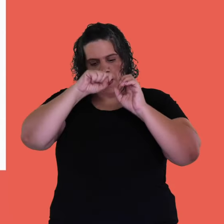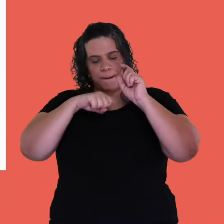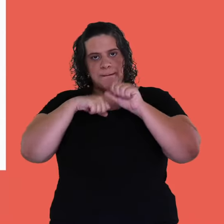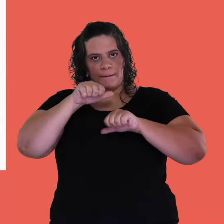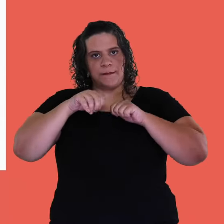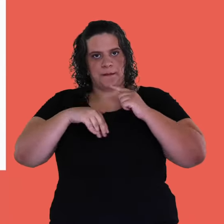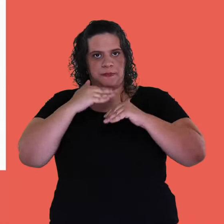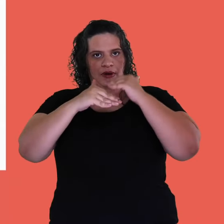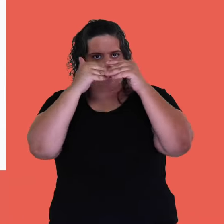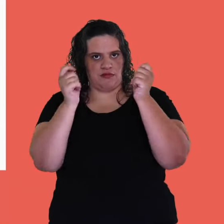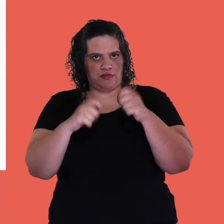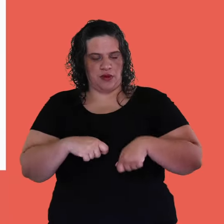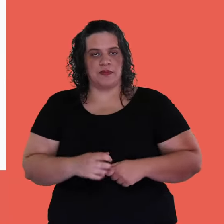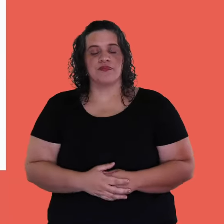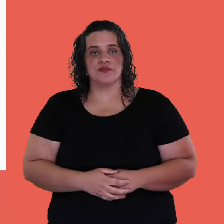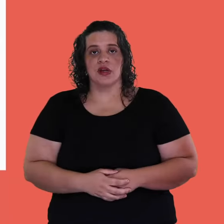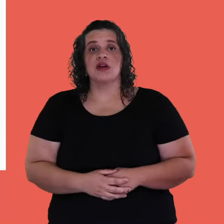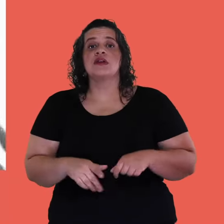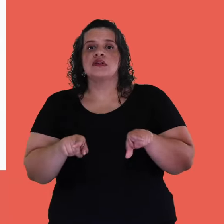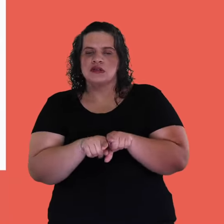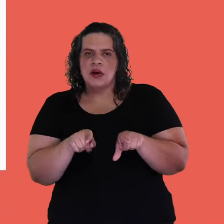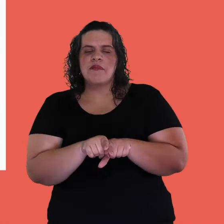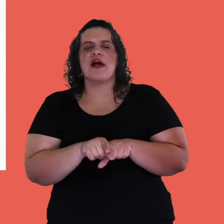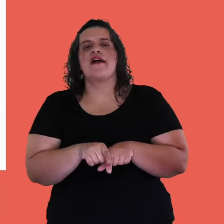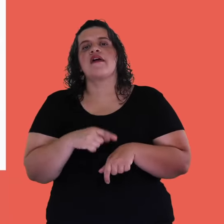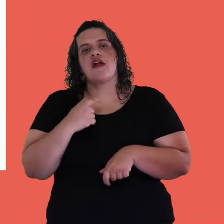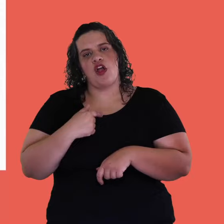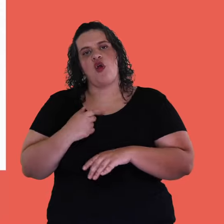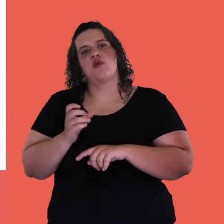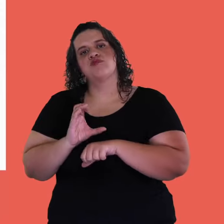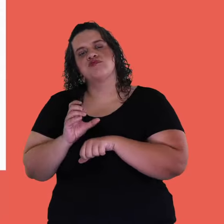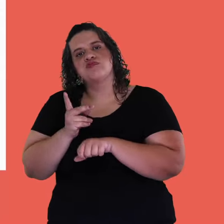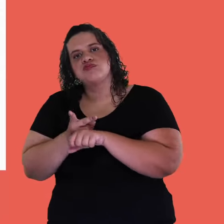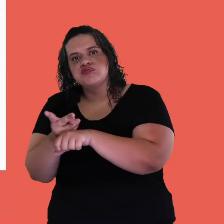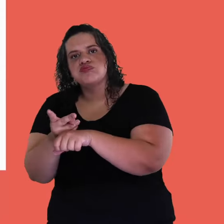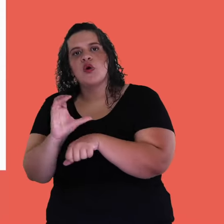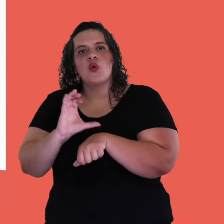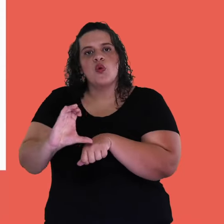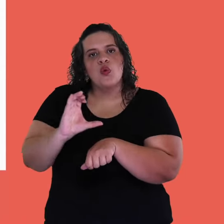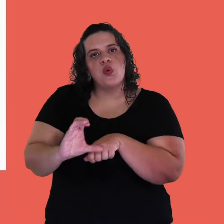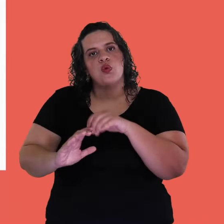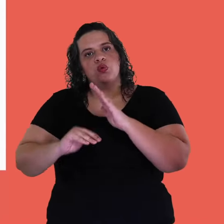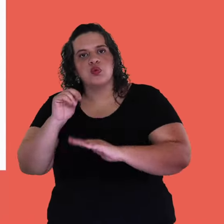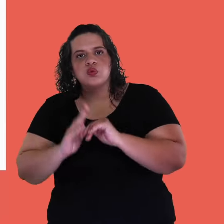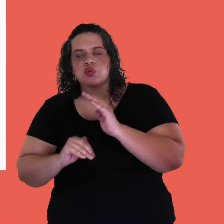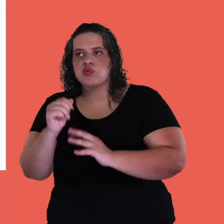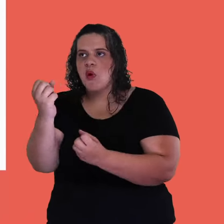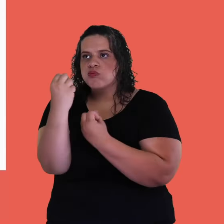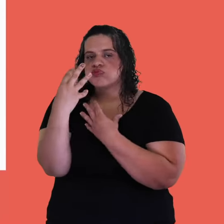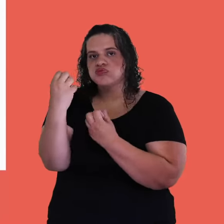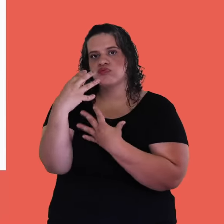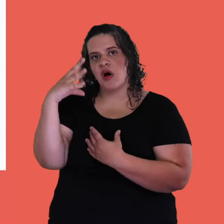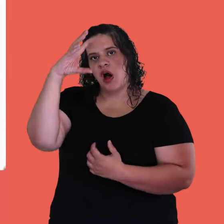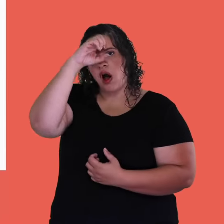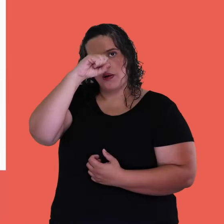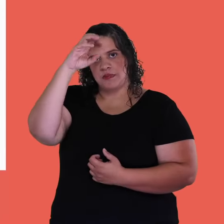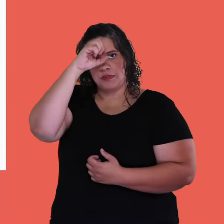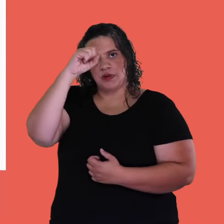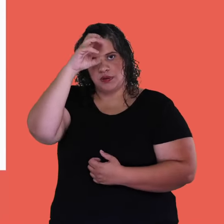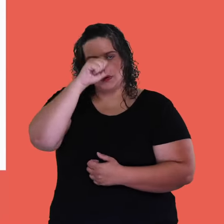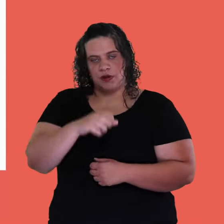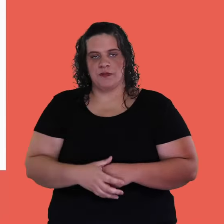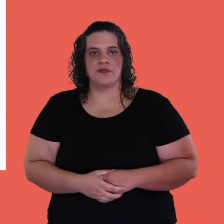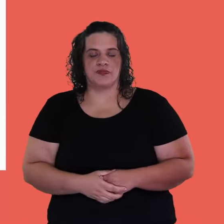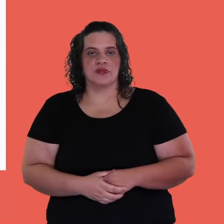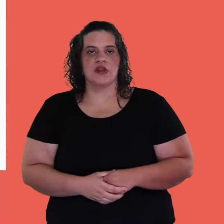assim adiante. Em outros momentos, fui atrás, de cursos, atividades, para aprender de forma mais